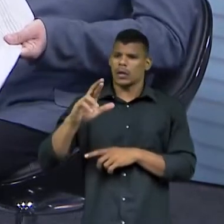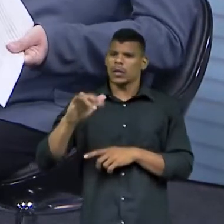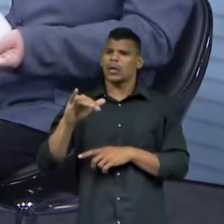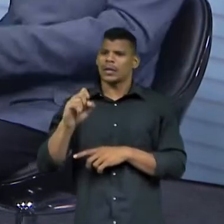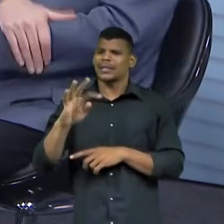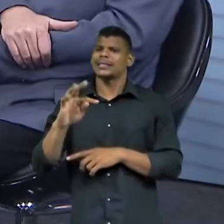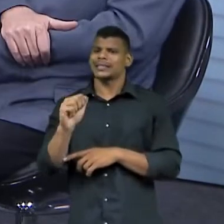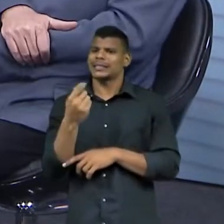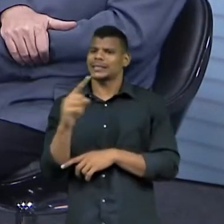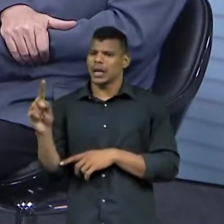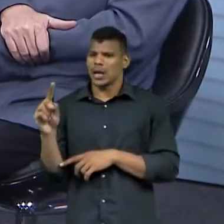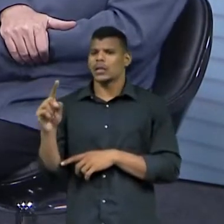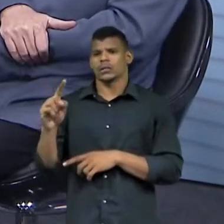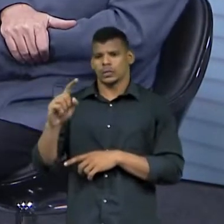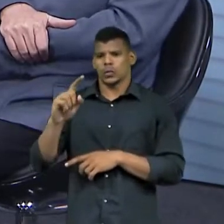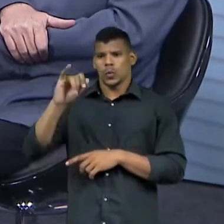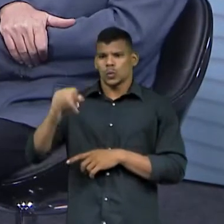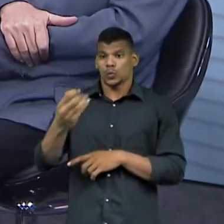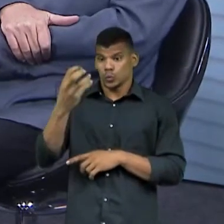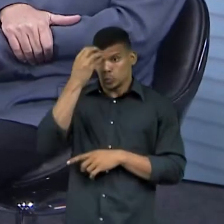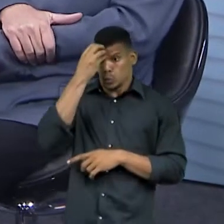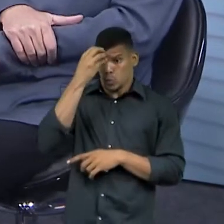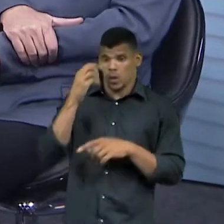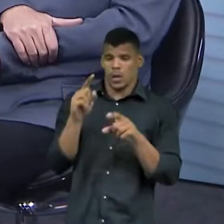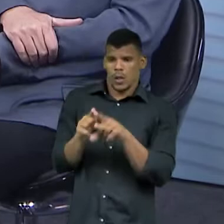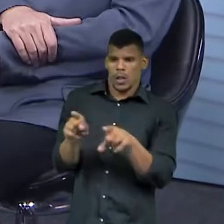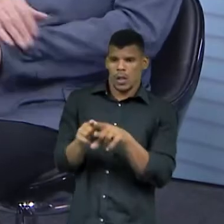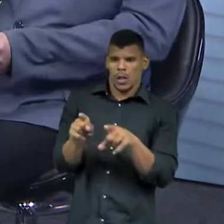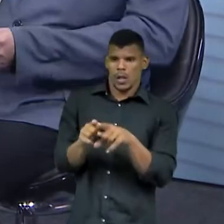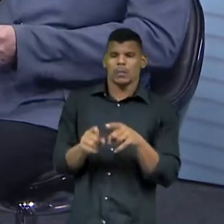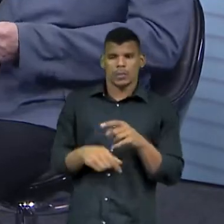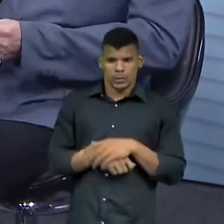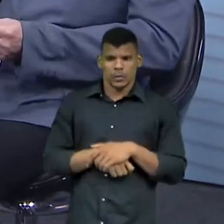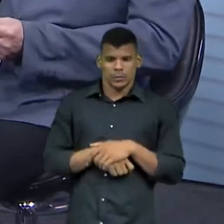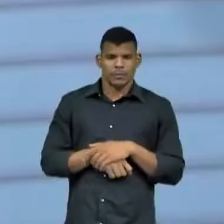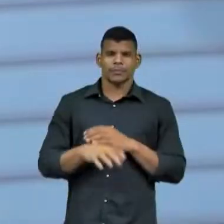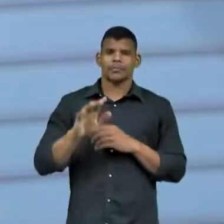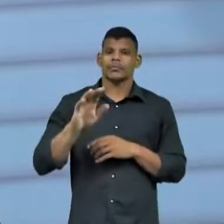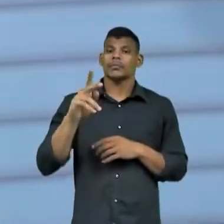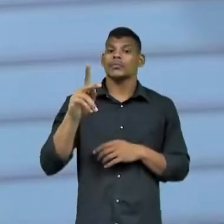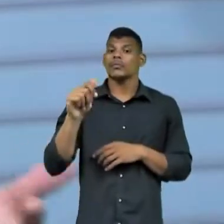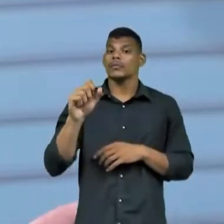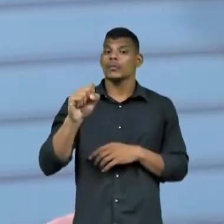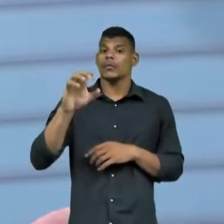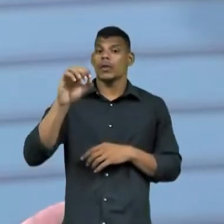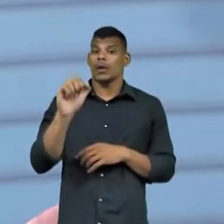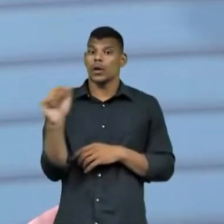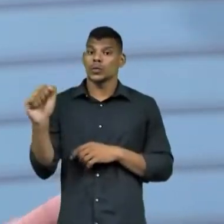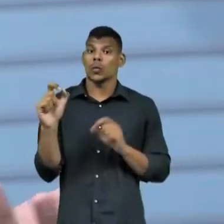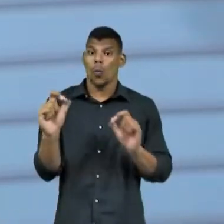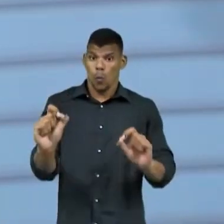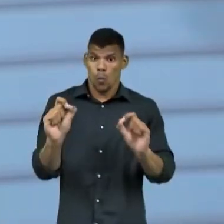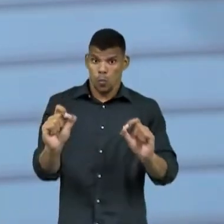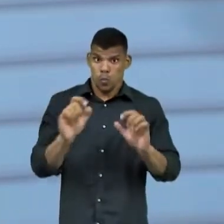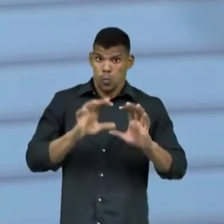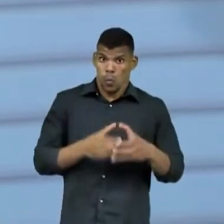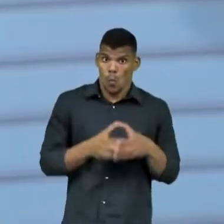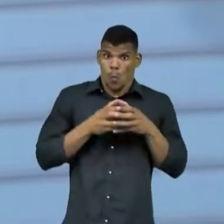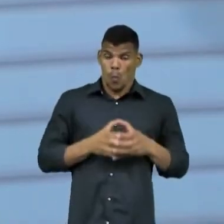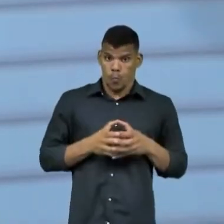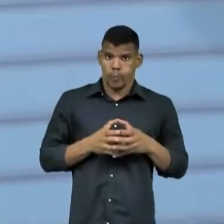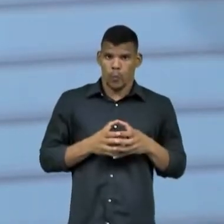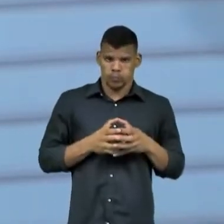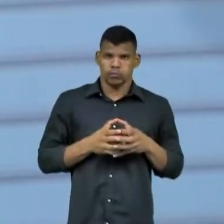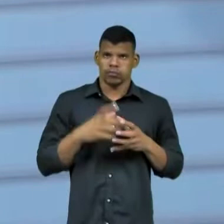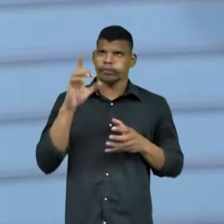Cristão Judá e Cristão é a a Páscoa é a passagem né passar por cima então é a saída do Povo de Deus do Egito então